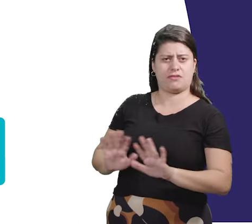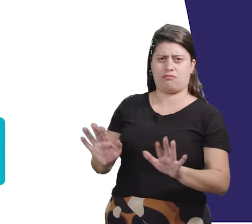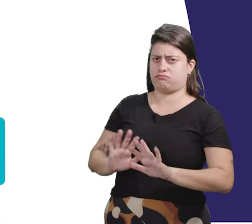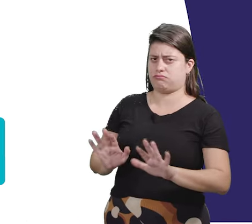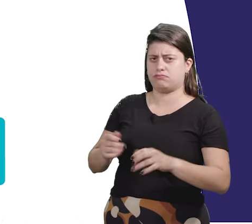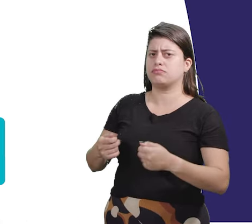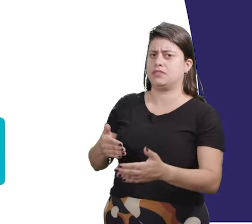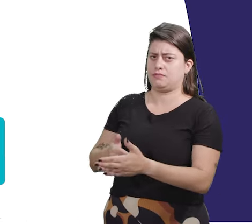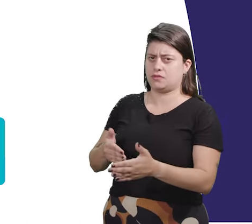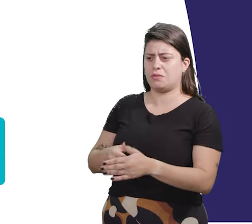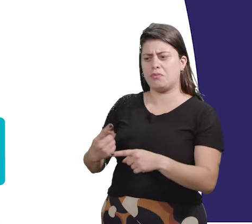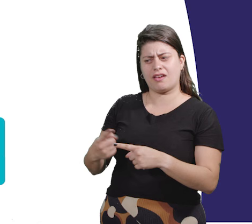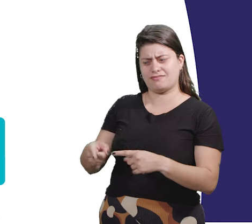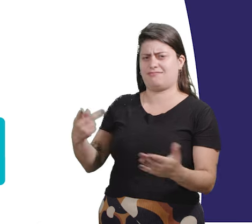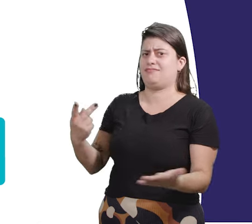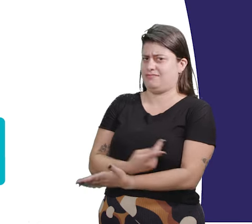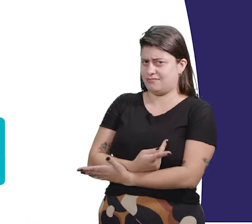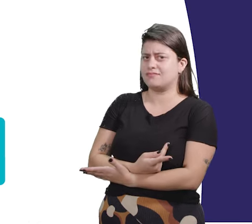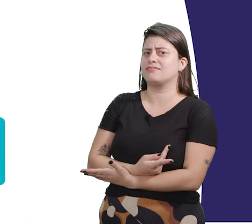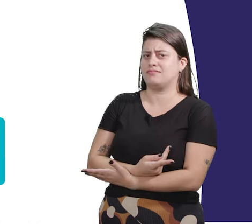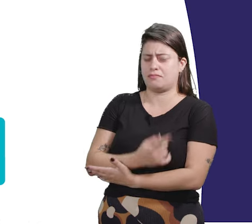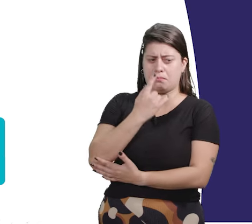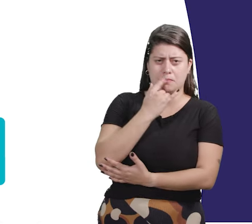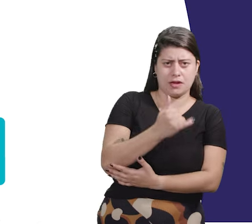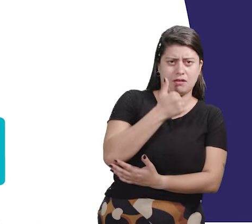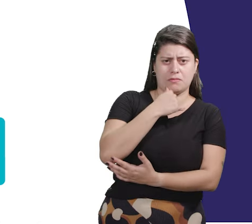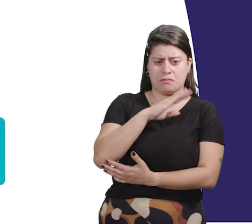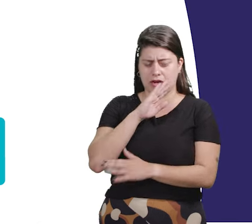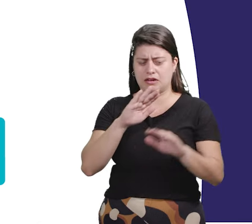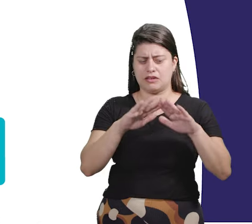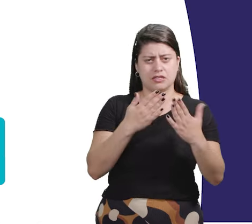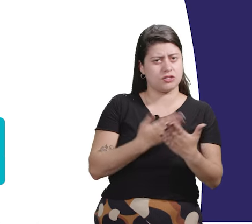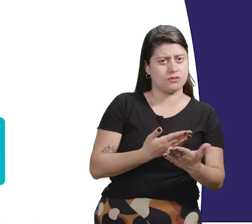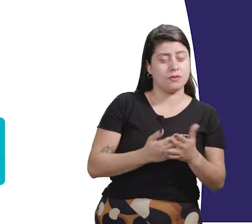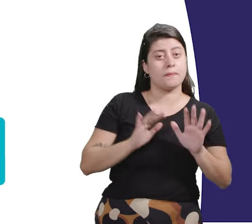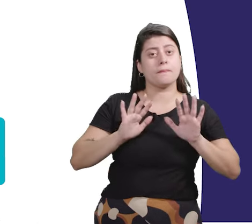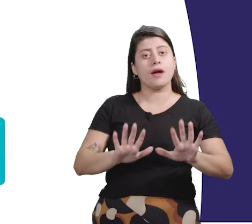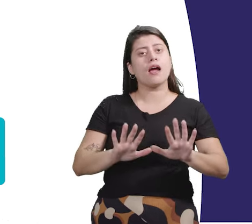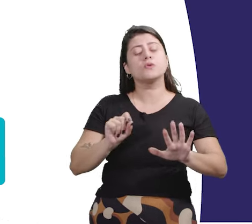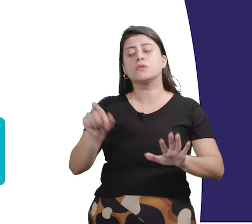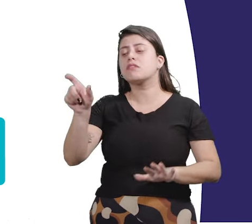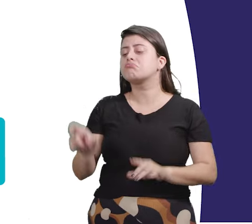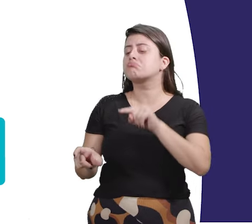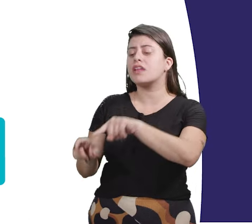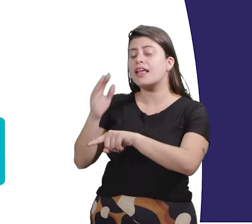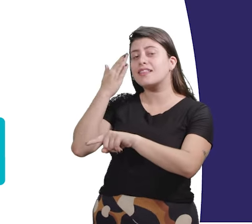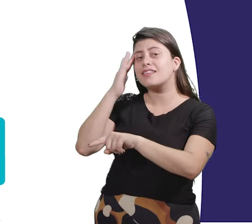isso seria uma negligência, né? Tanto dos pais quanto das escolas, mas se entender que limites eles fazem parte das